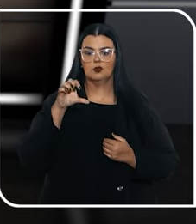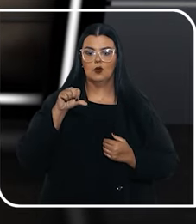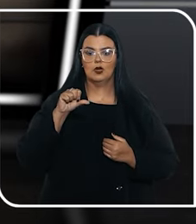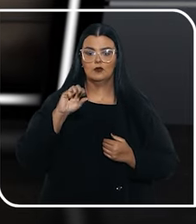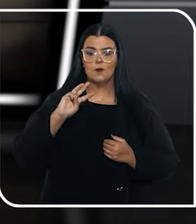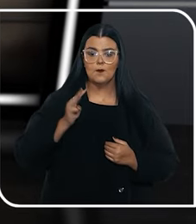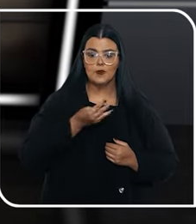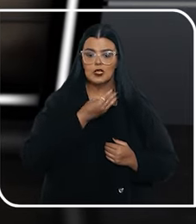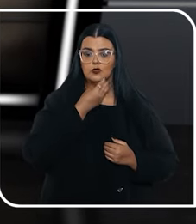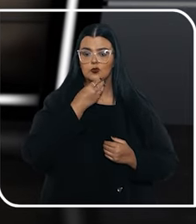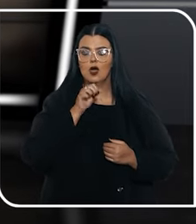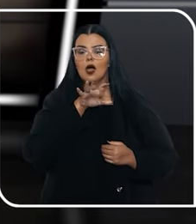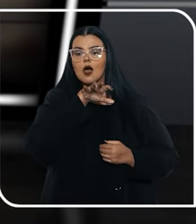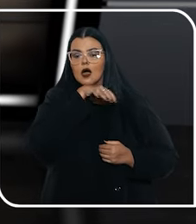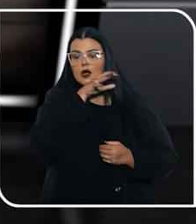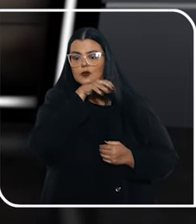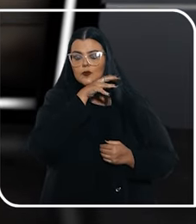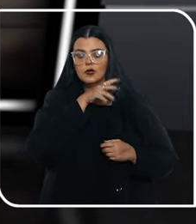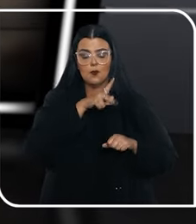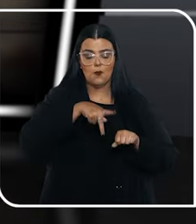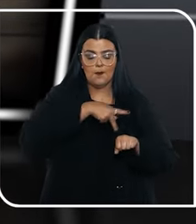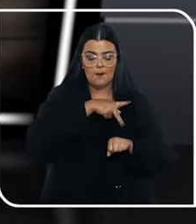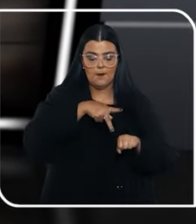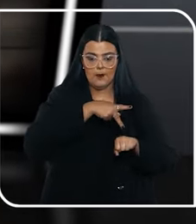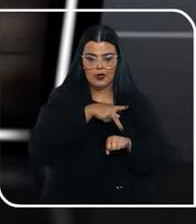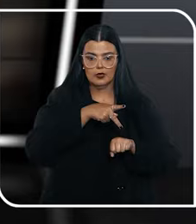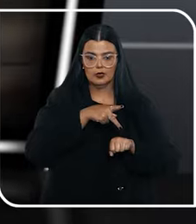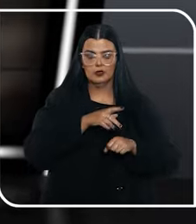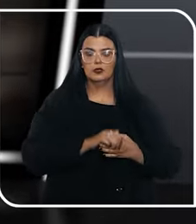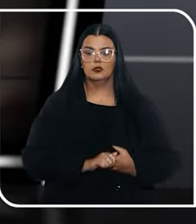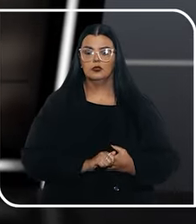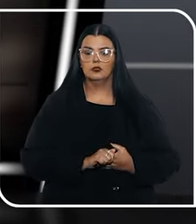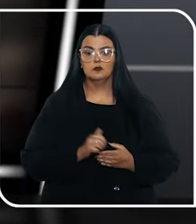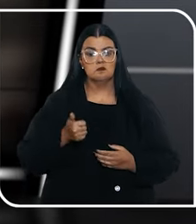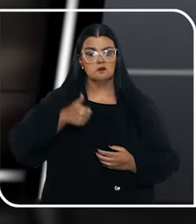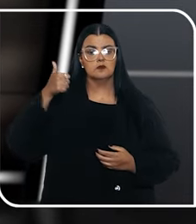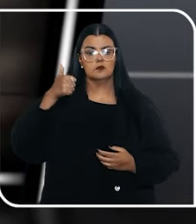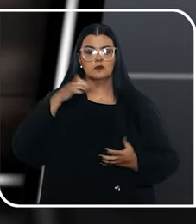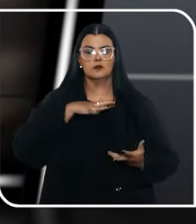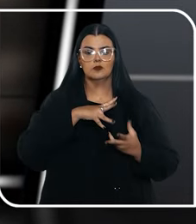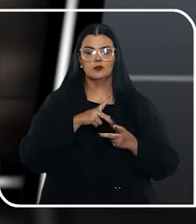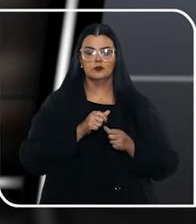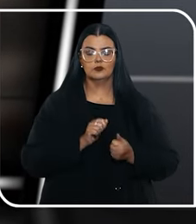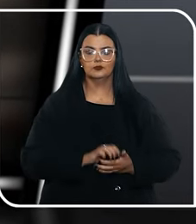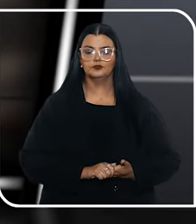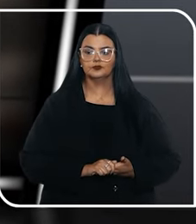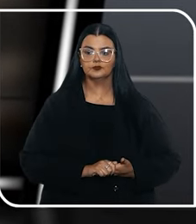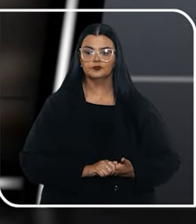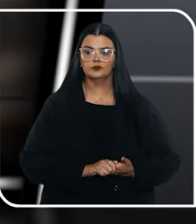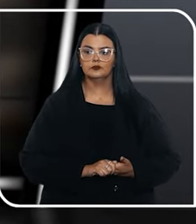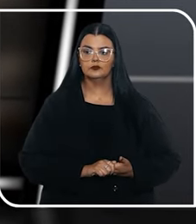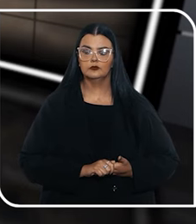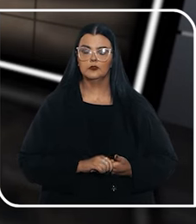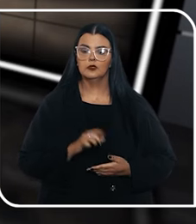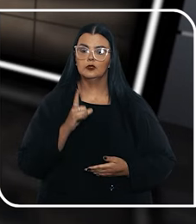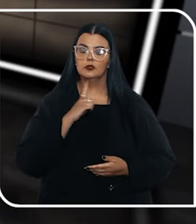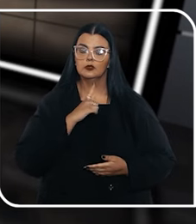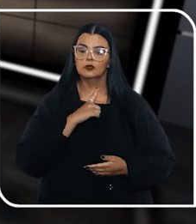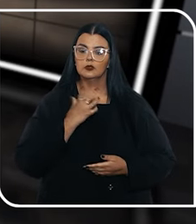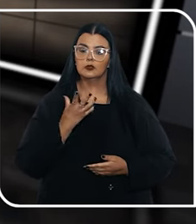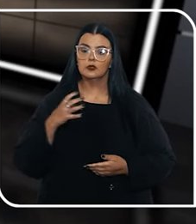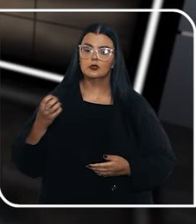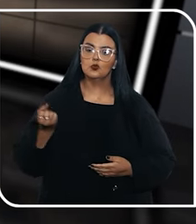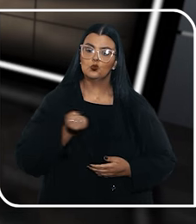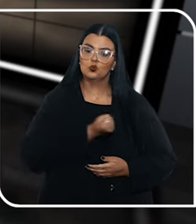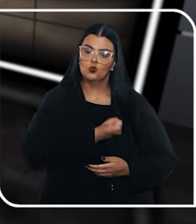149 milhões de animais, o que coloca o país entre os 3 primeiros do mundo no número de pets. A